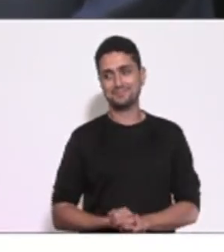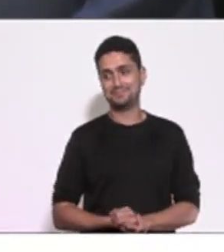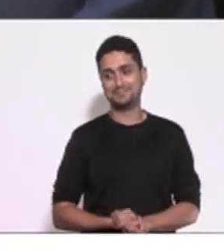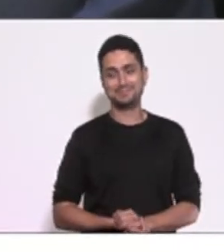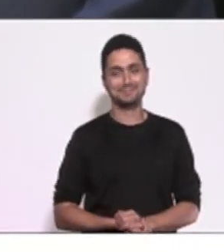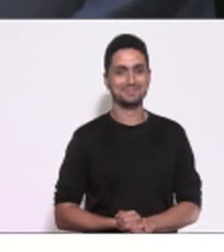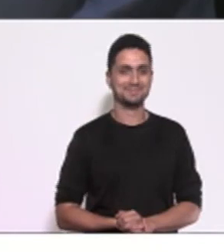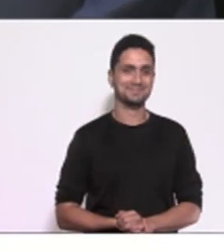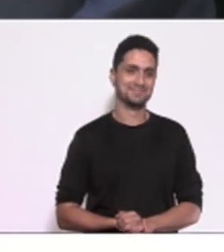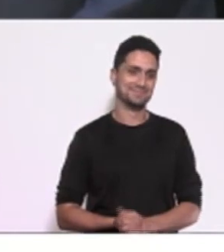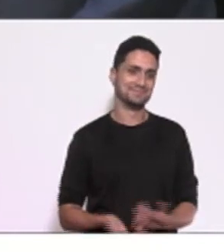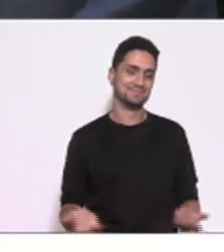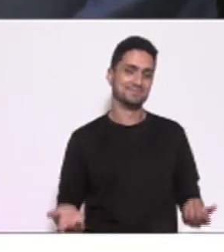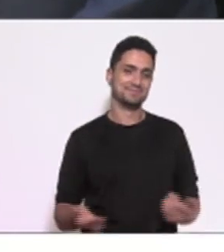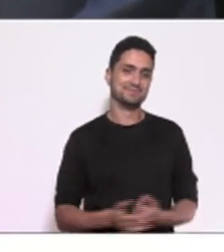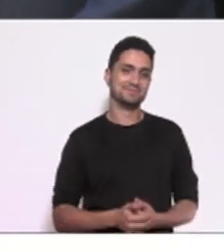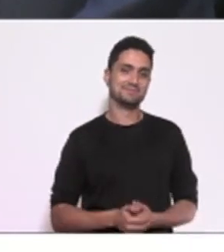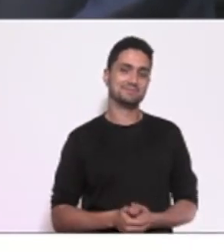Ecumênico.